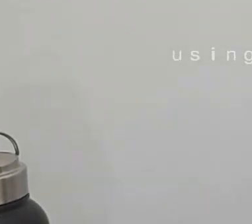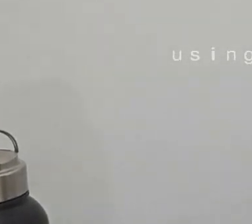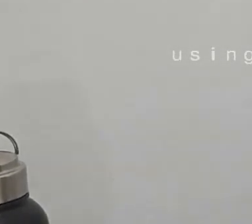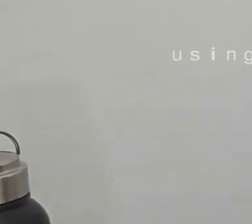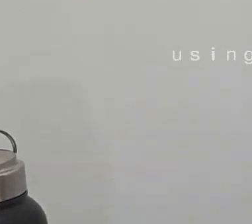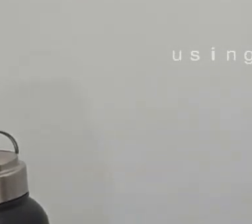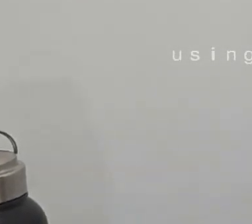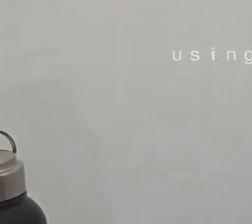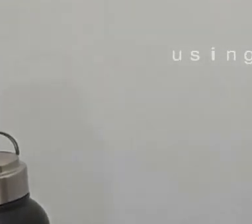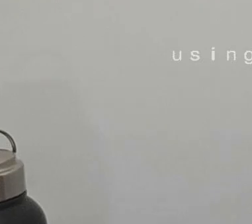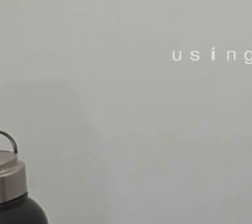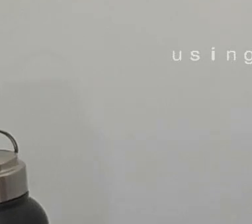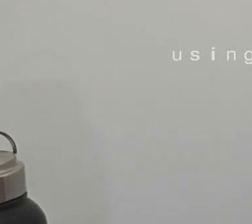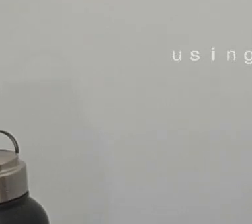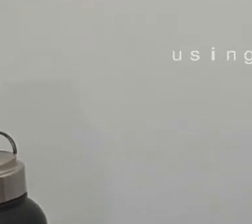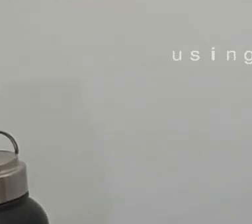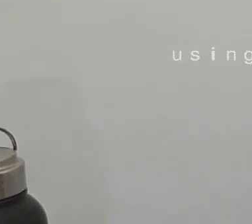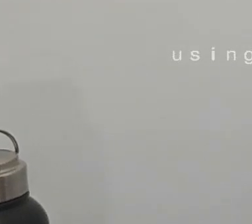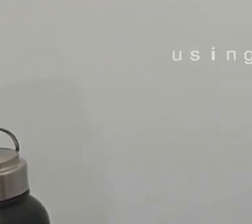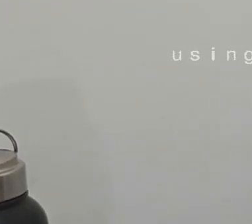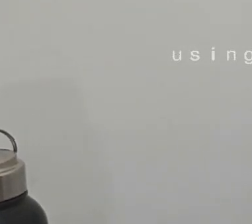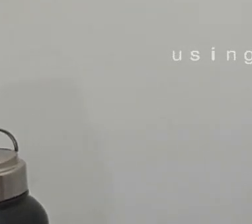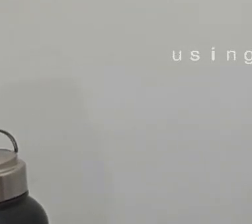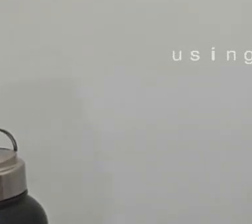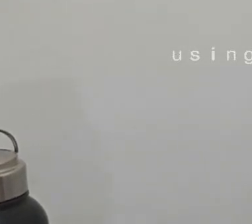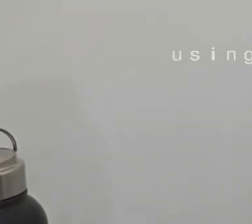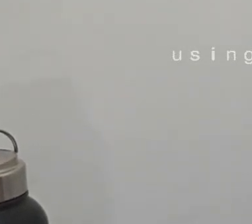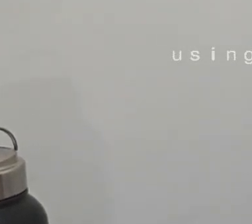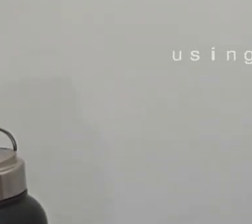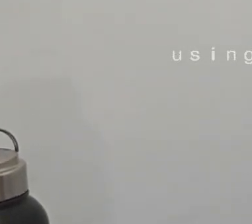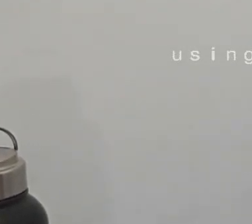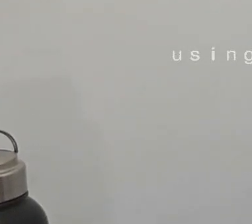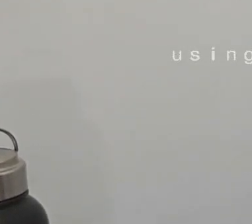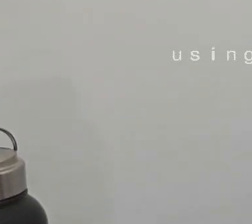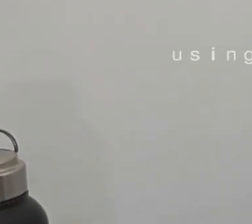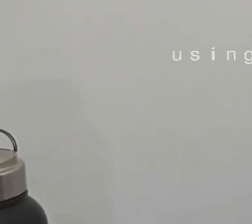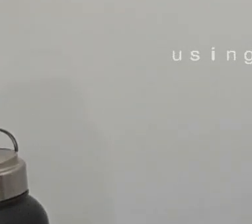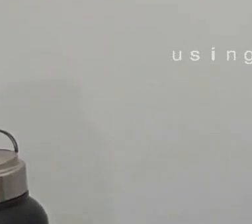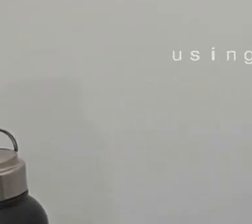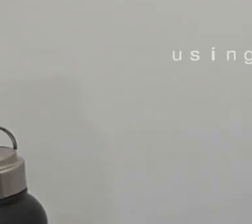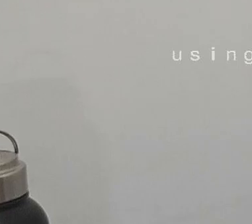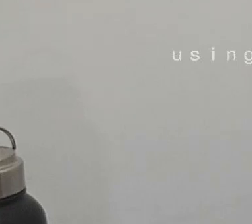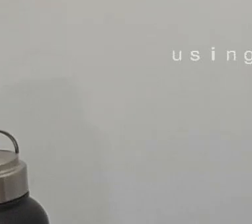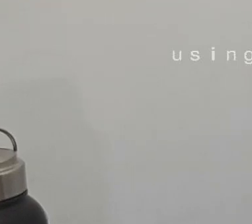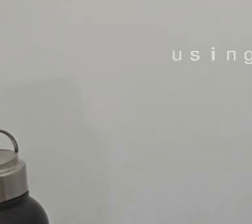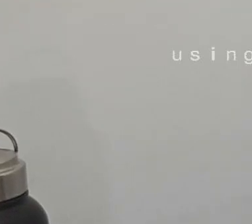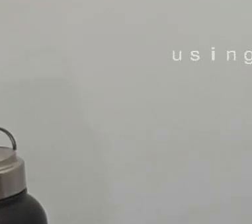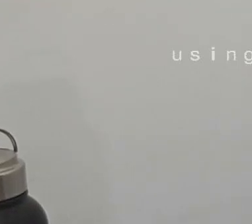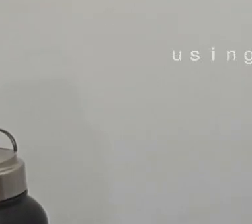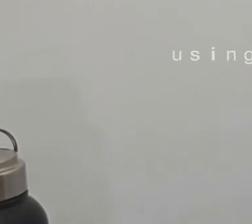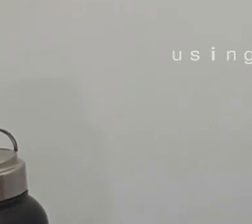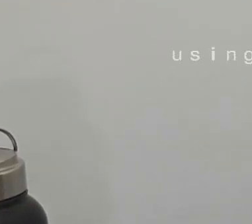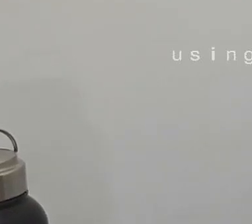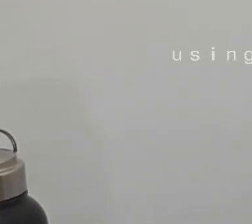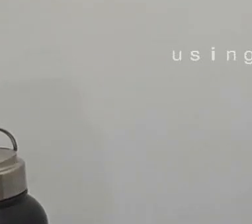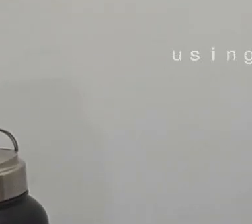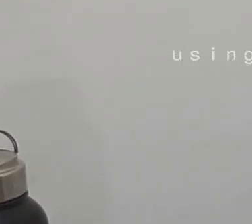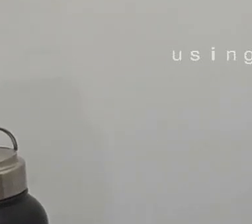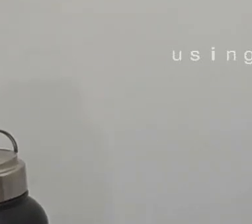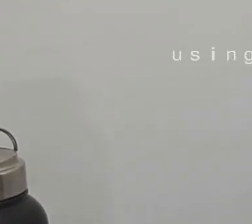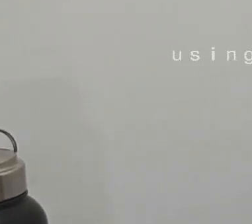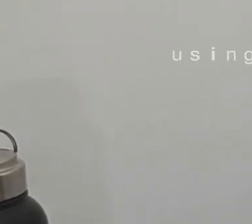o passo a passo, o que será feito, como que é, e aprender também, né, cara, porque aqui é